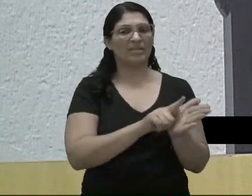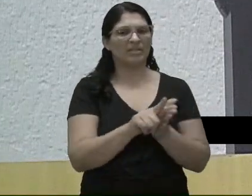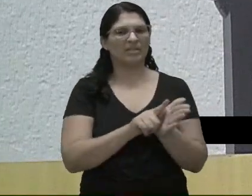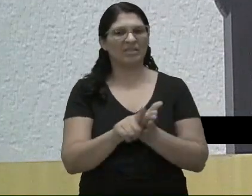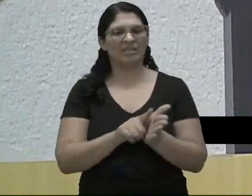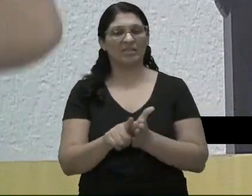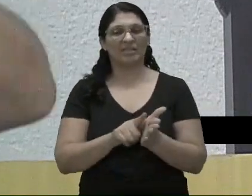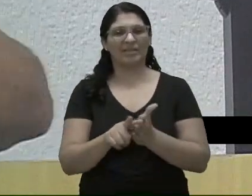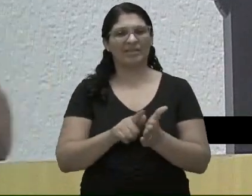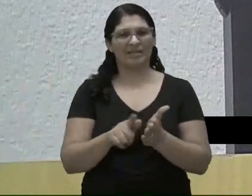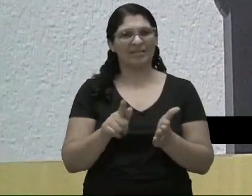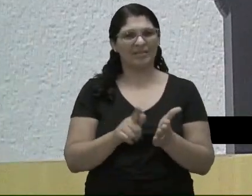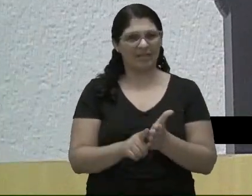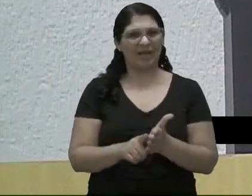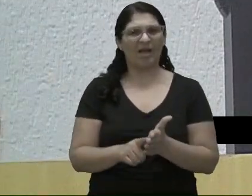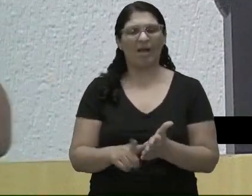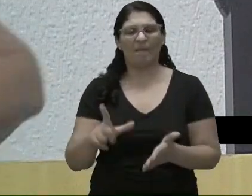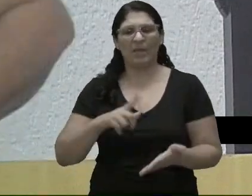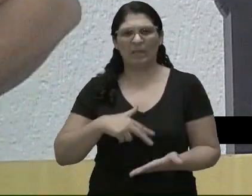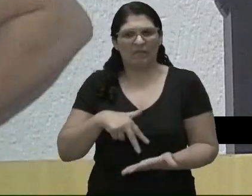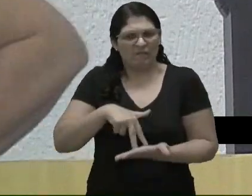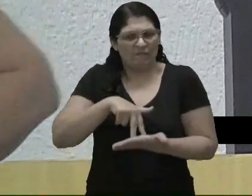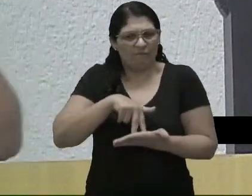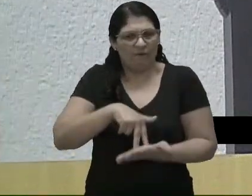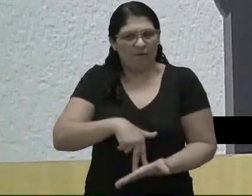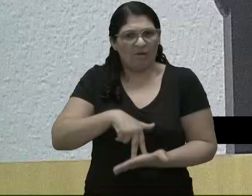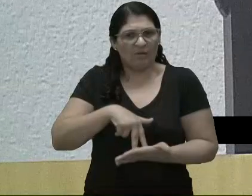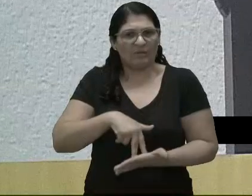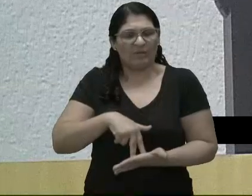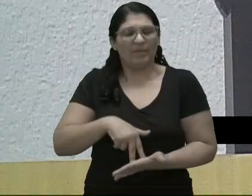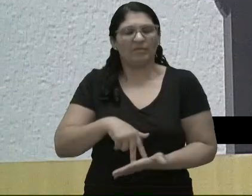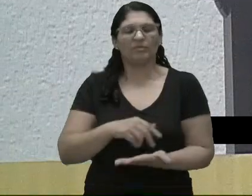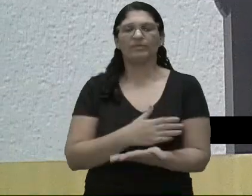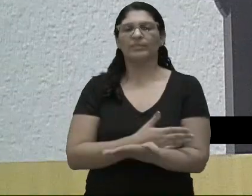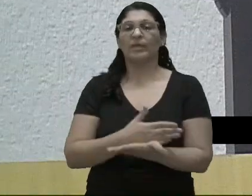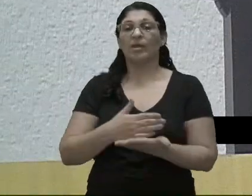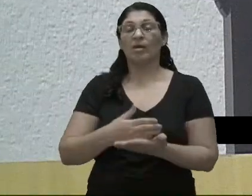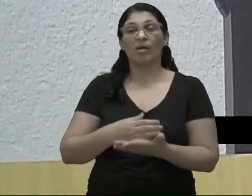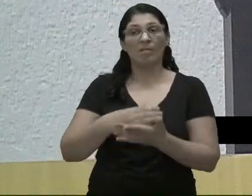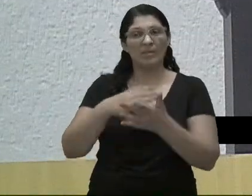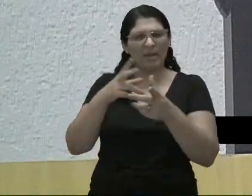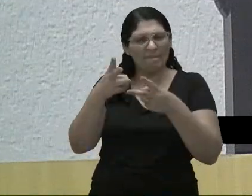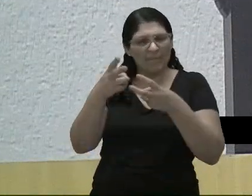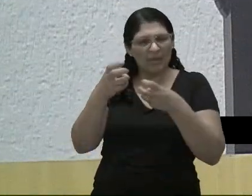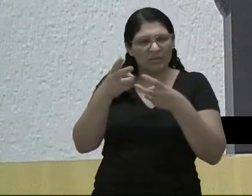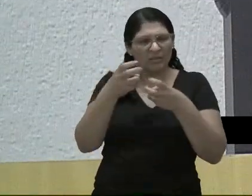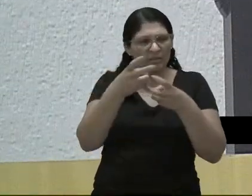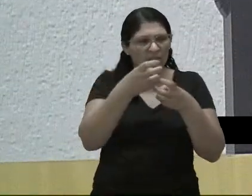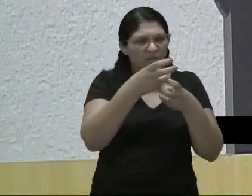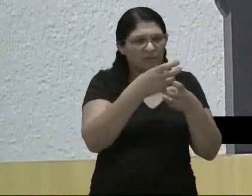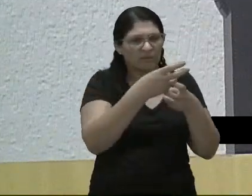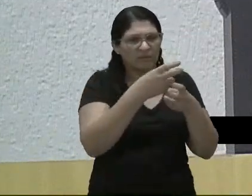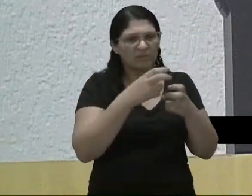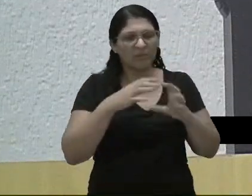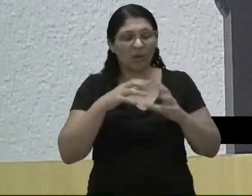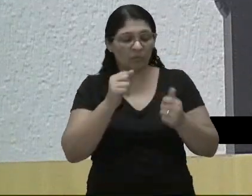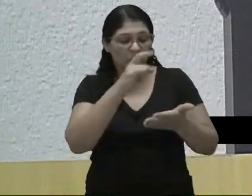coisas para poder fundamentar determinadas questões aqui, a gente começa a ver e a gente olha todos esses documentos para a gente